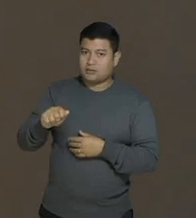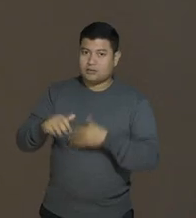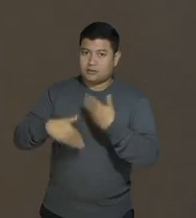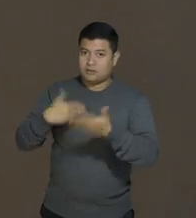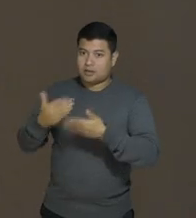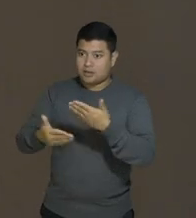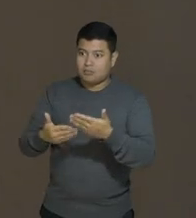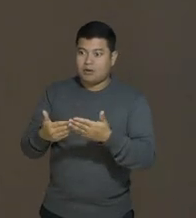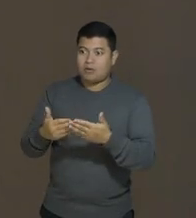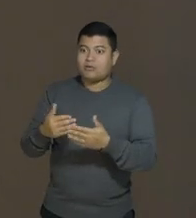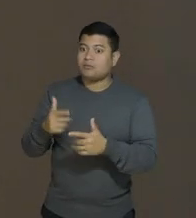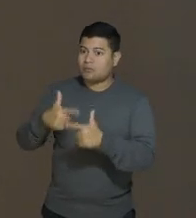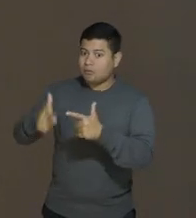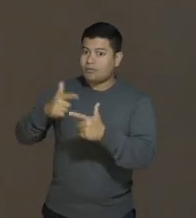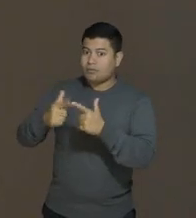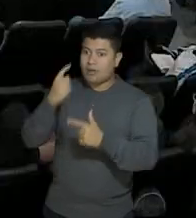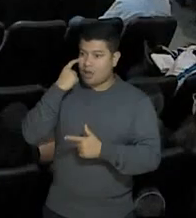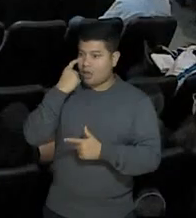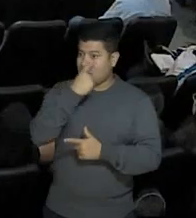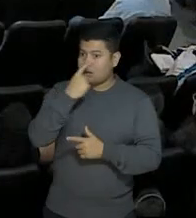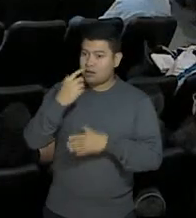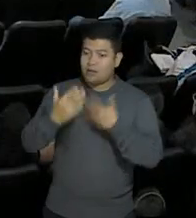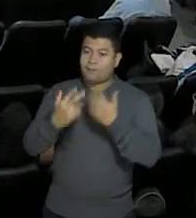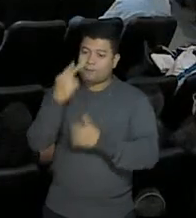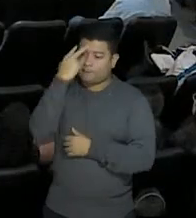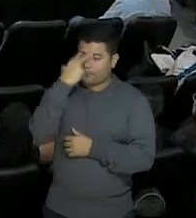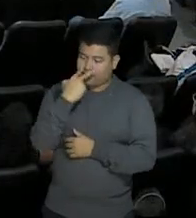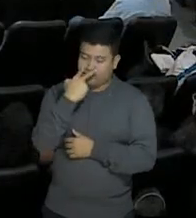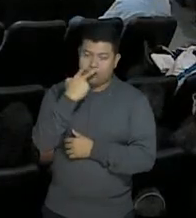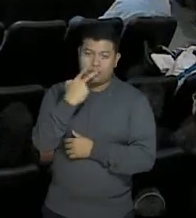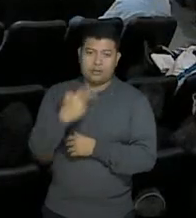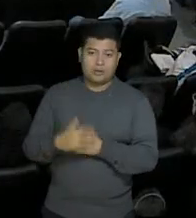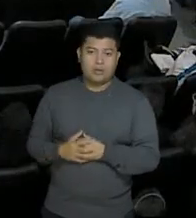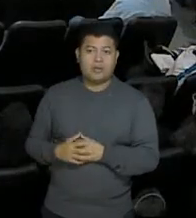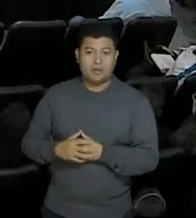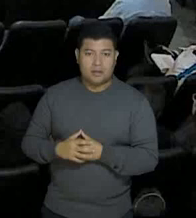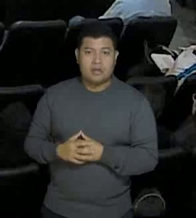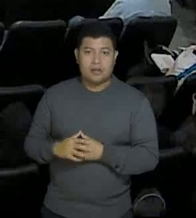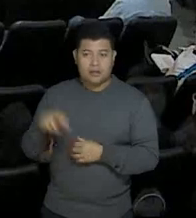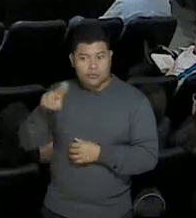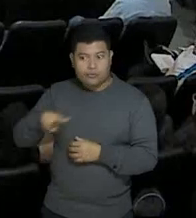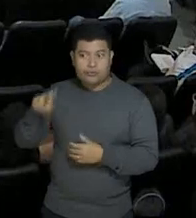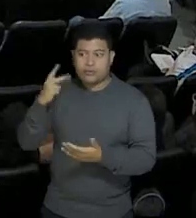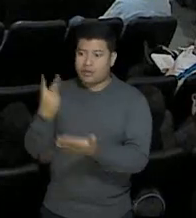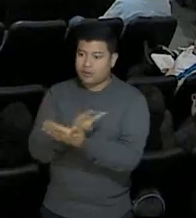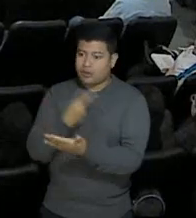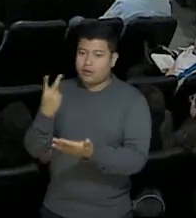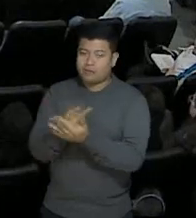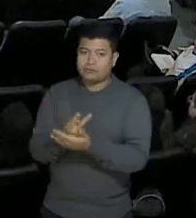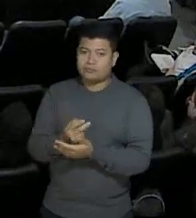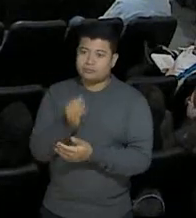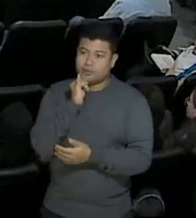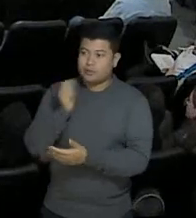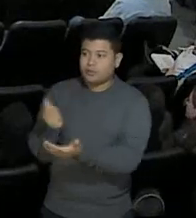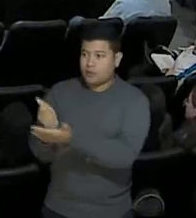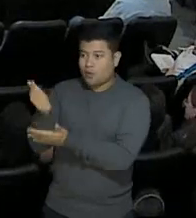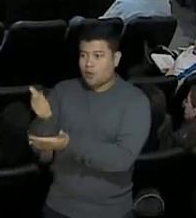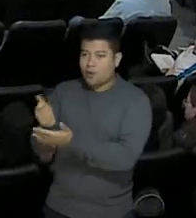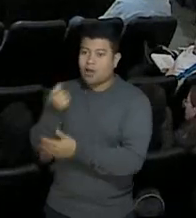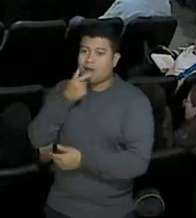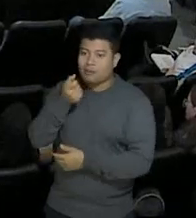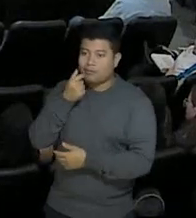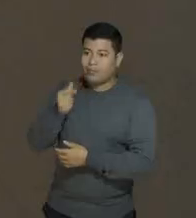fica cega. É o uso errado. É como usam para outras coisas, né? Você compra um remédio para uma coisa e usa para outra,